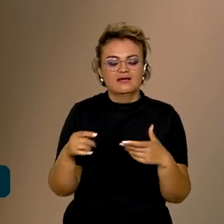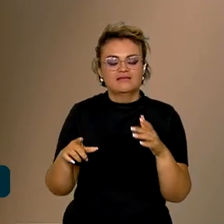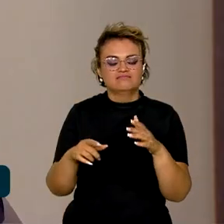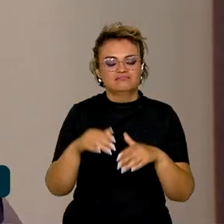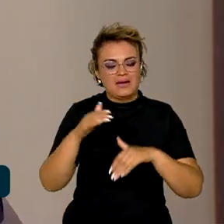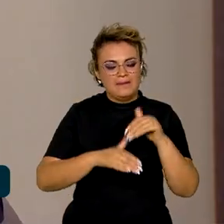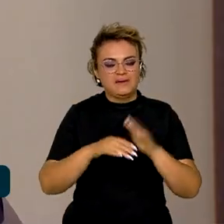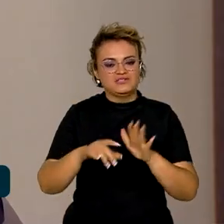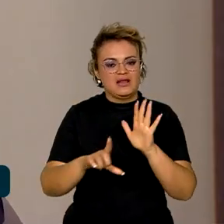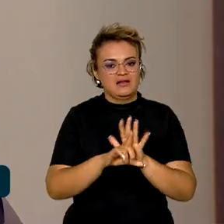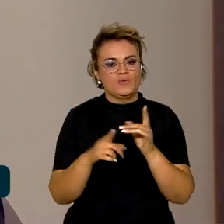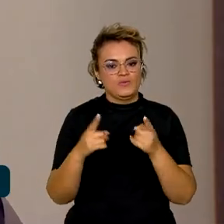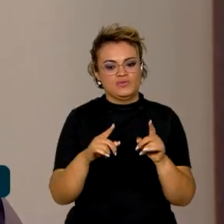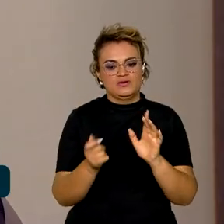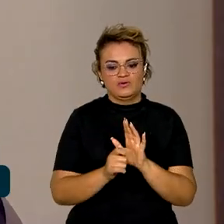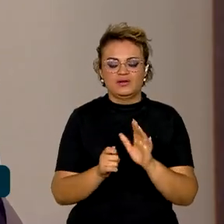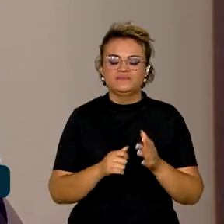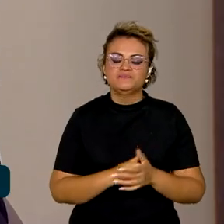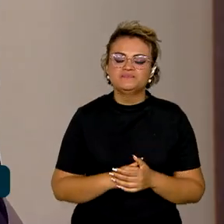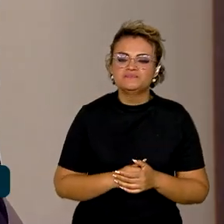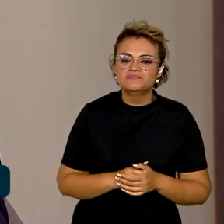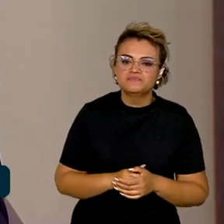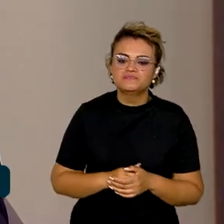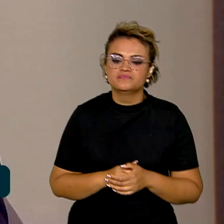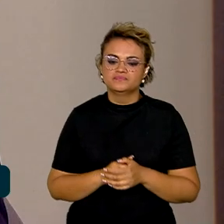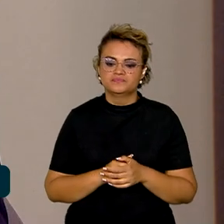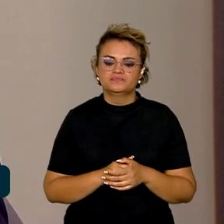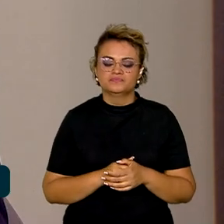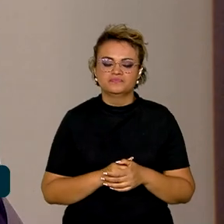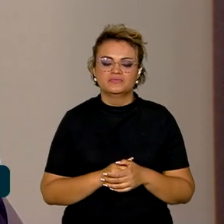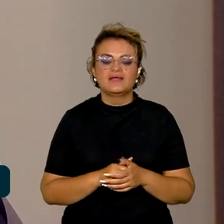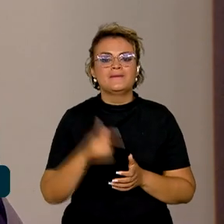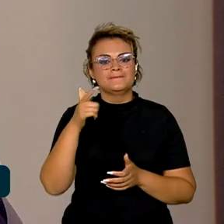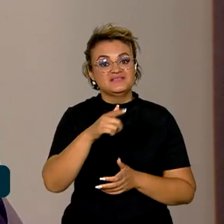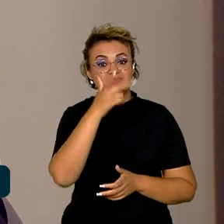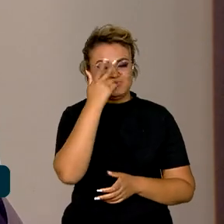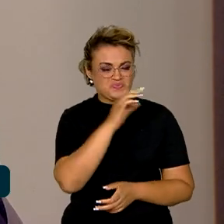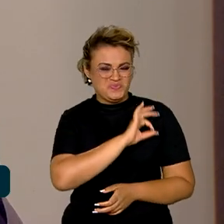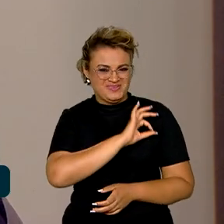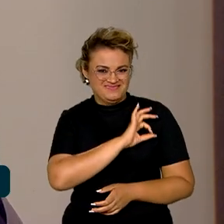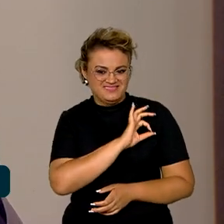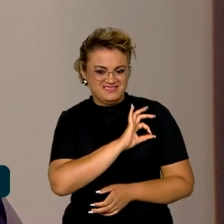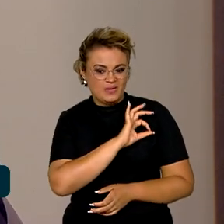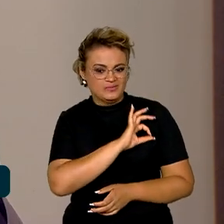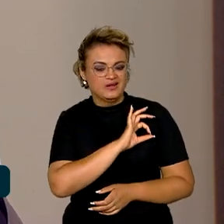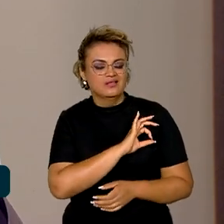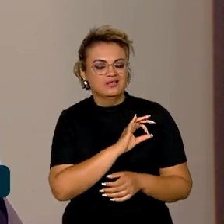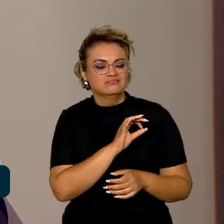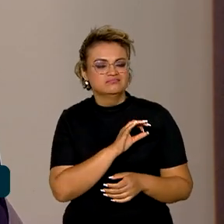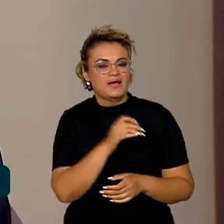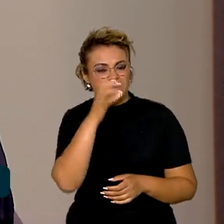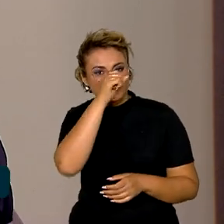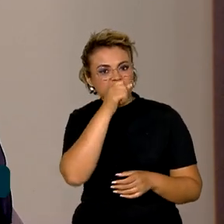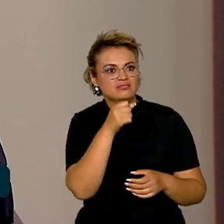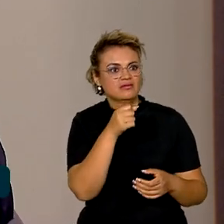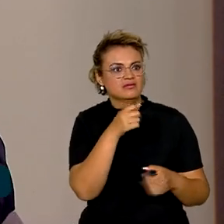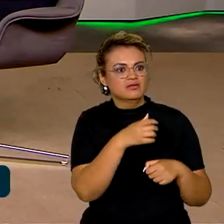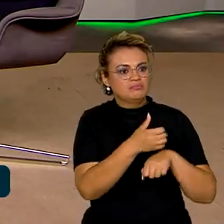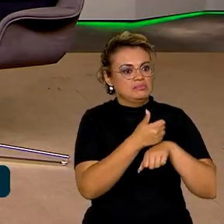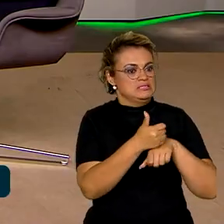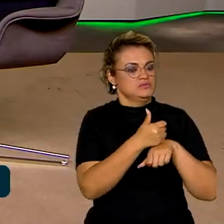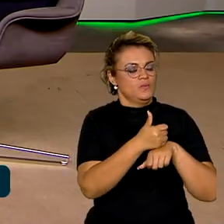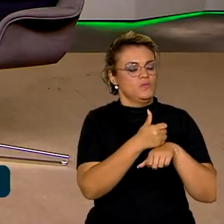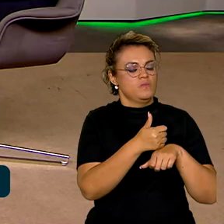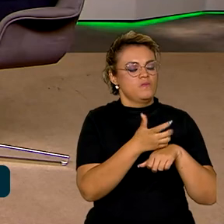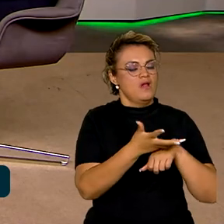drogas. Isso mesmo, e qualificar também os policiais, né, como a senhora colocou, até porque a pesquisa